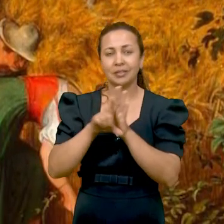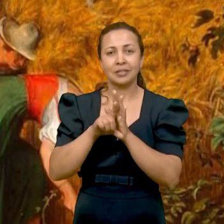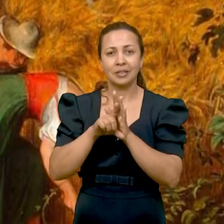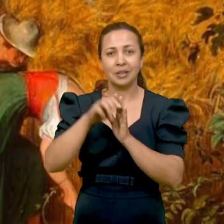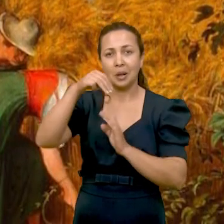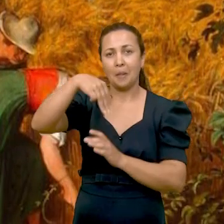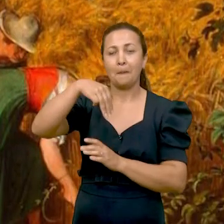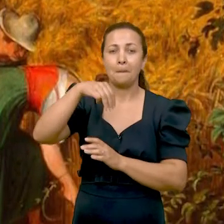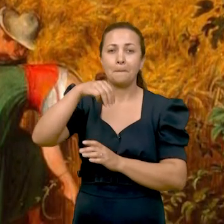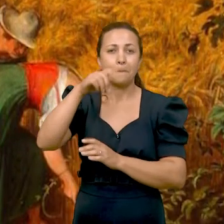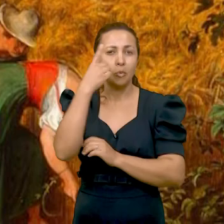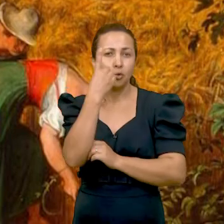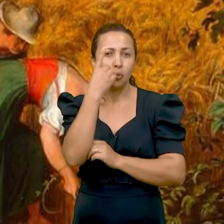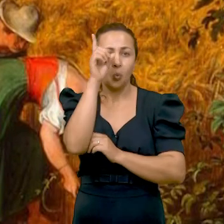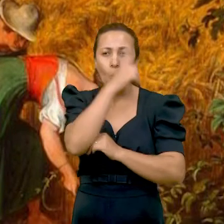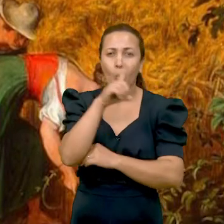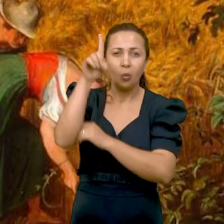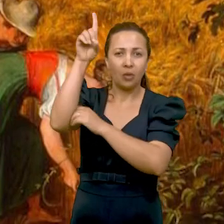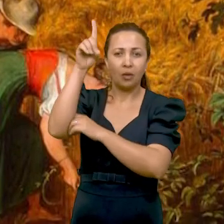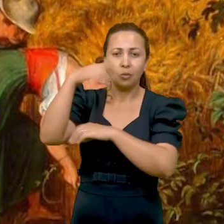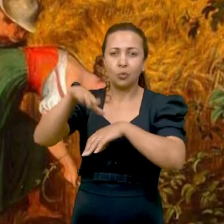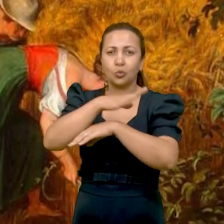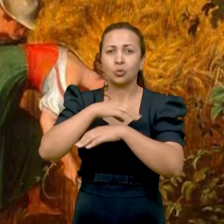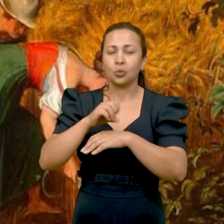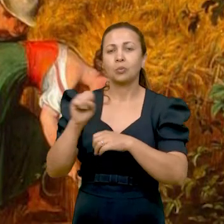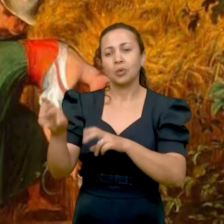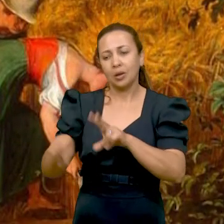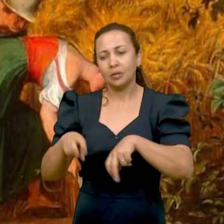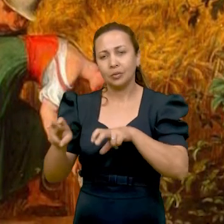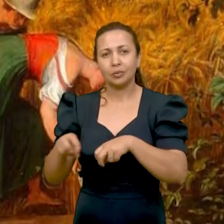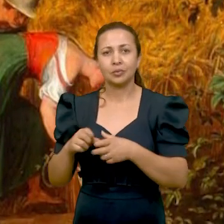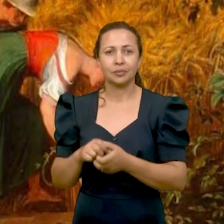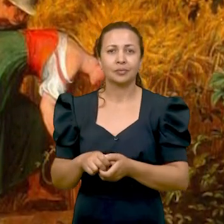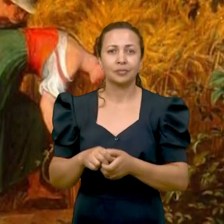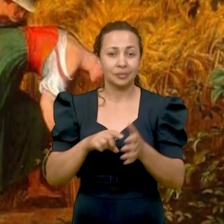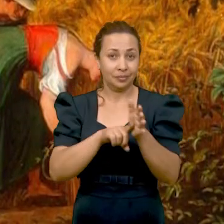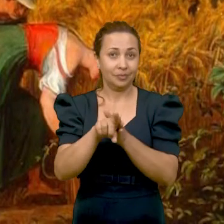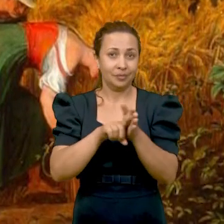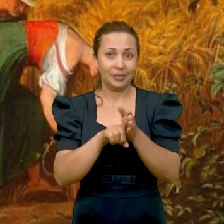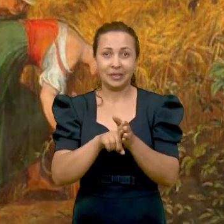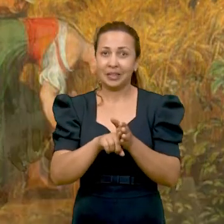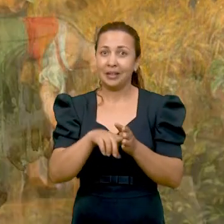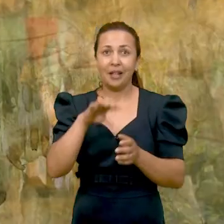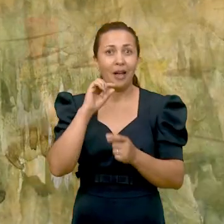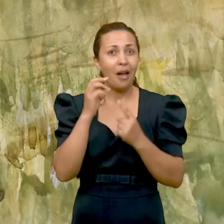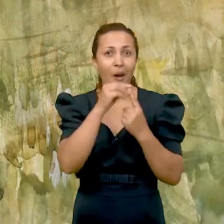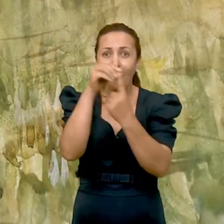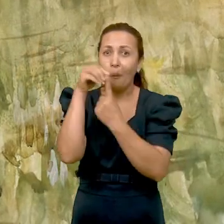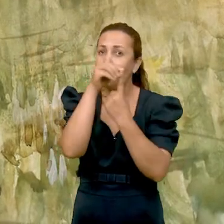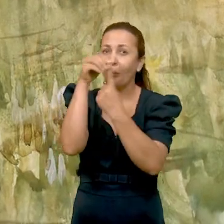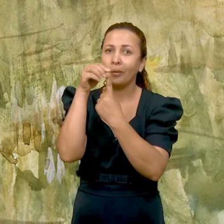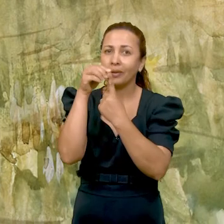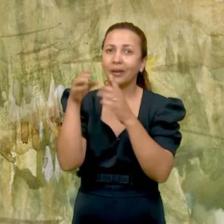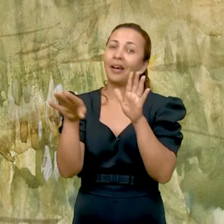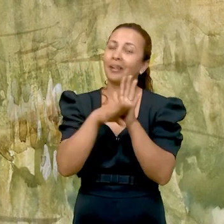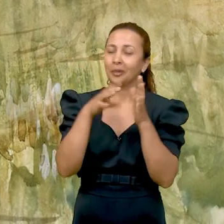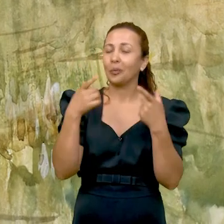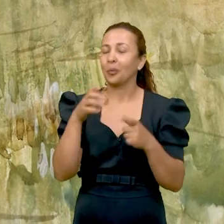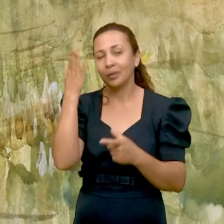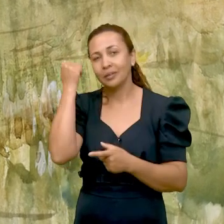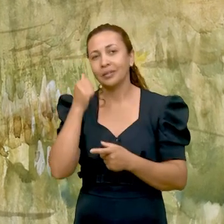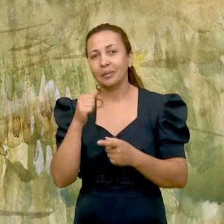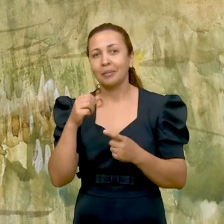agricultura. Isso é inédita, a abordagem dela, eu desconheço a existência de uma